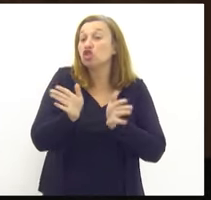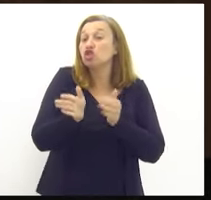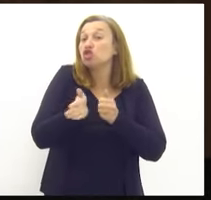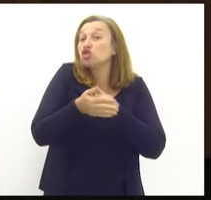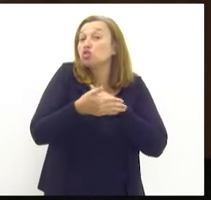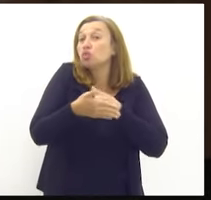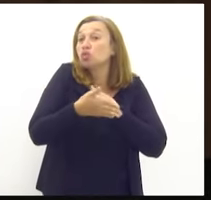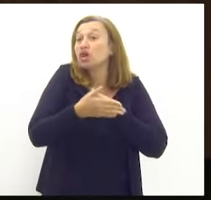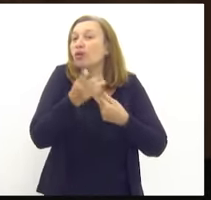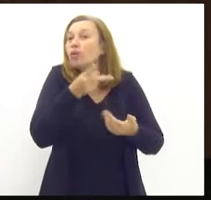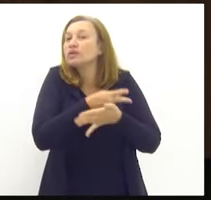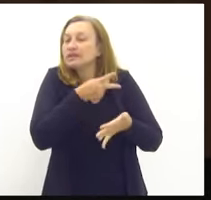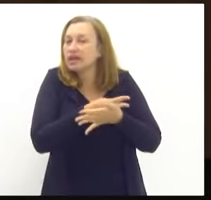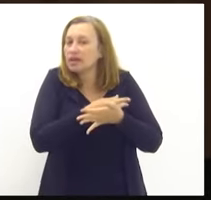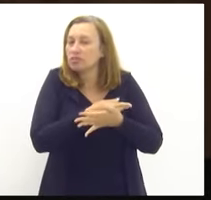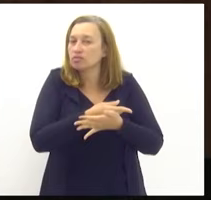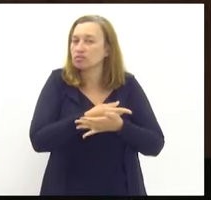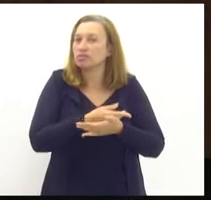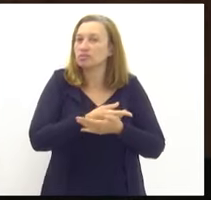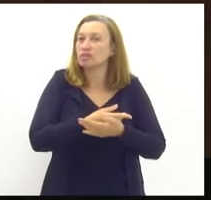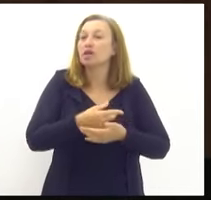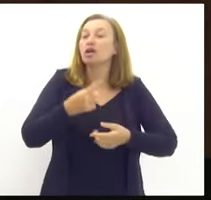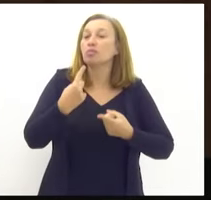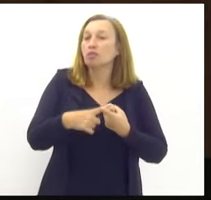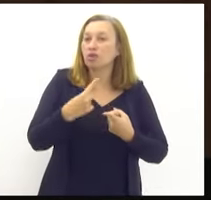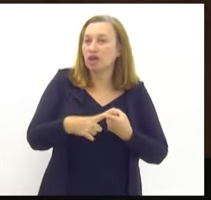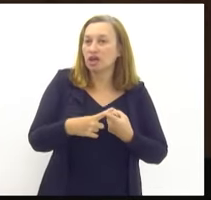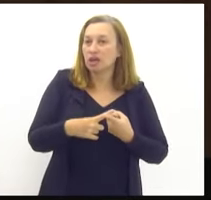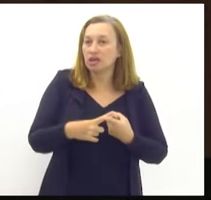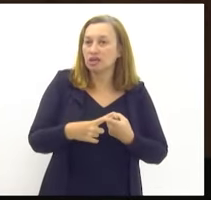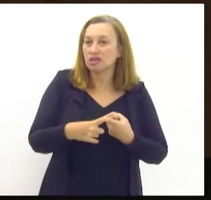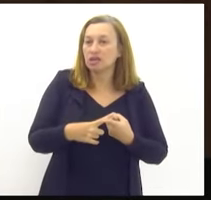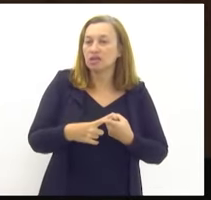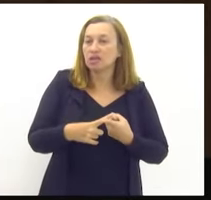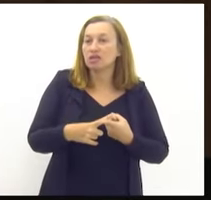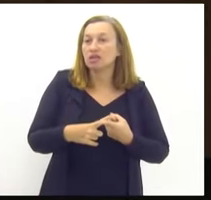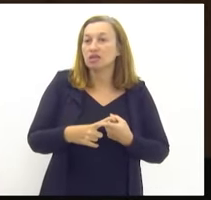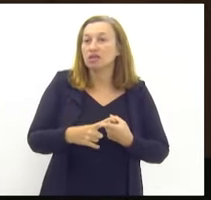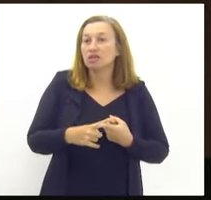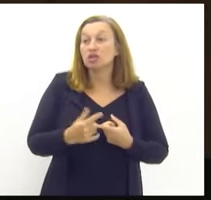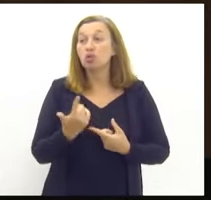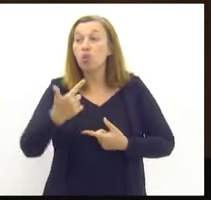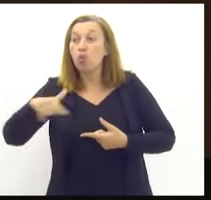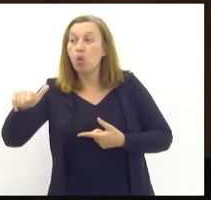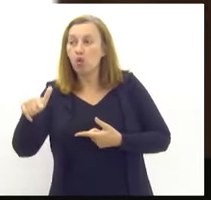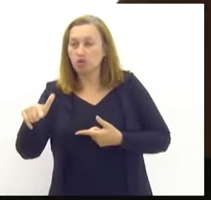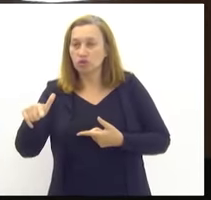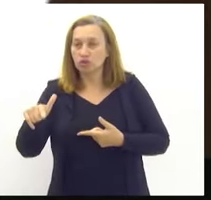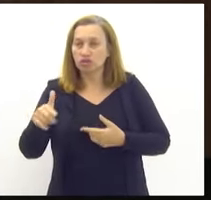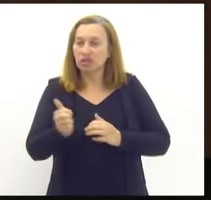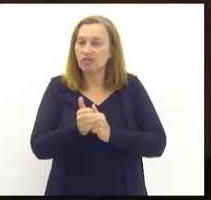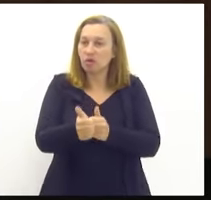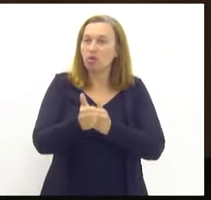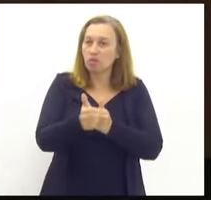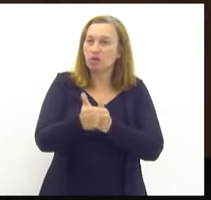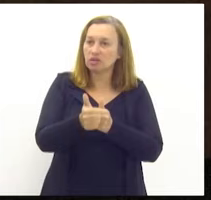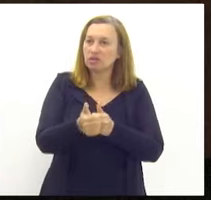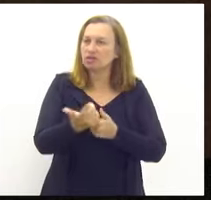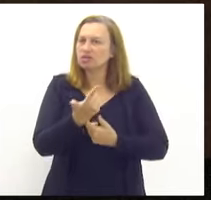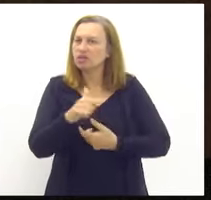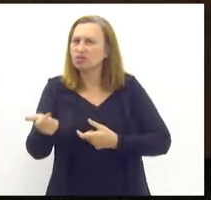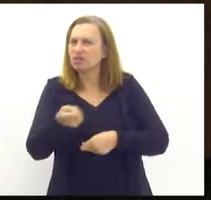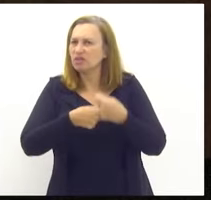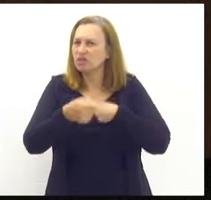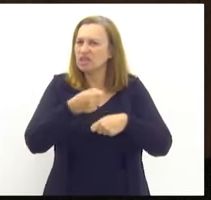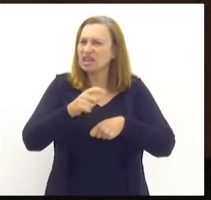e que venha apurar esses fatos Porque se o gaeco Tava acompanhando é claro que enquanto o gaeco tava ali não teve negociata nenhuma mas